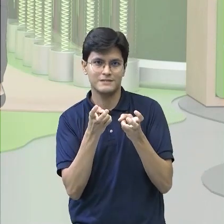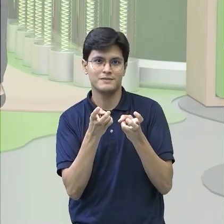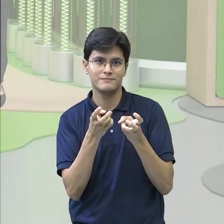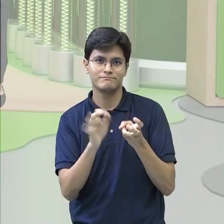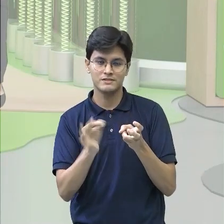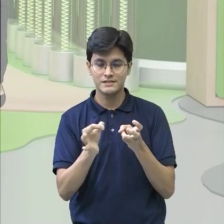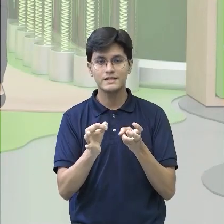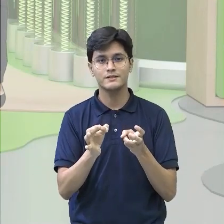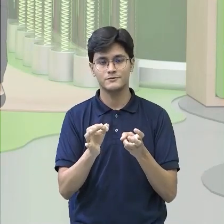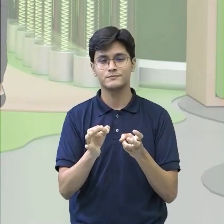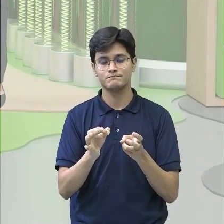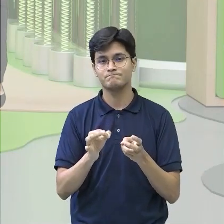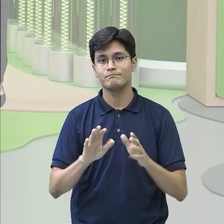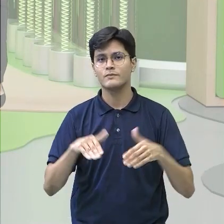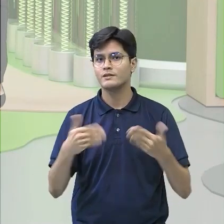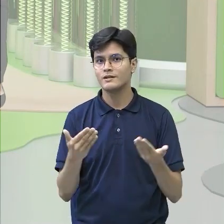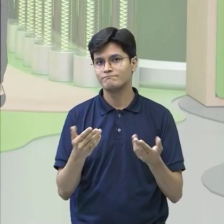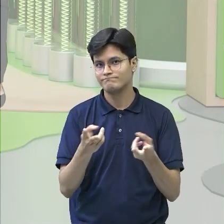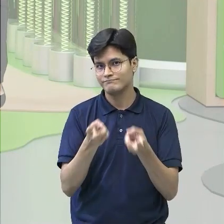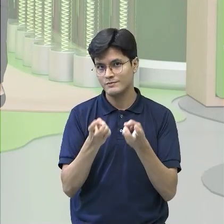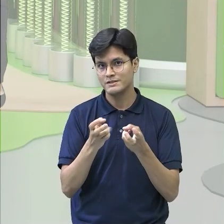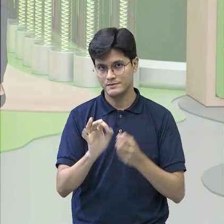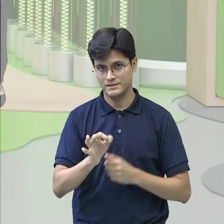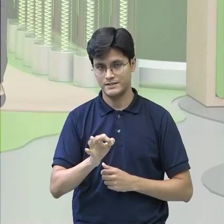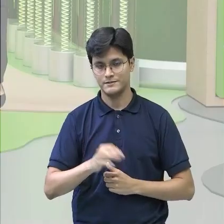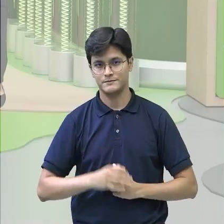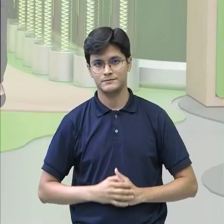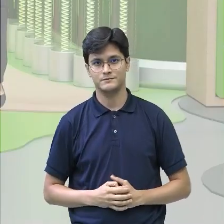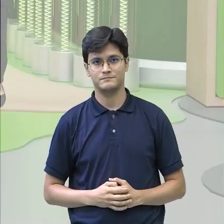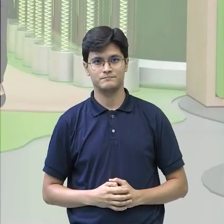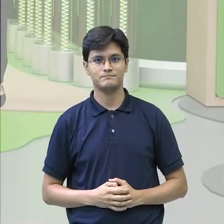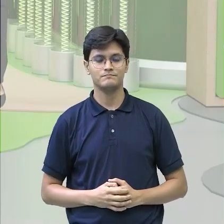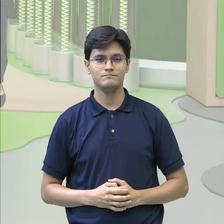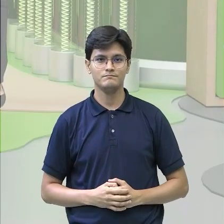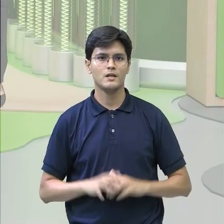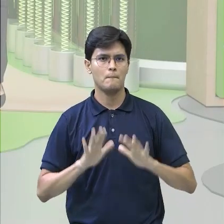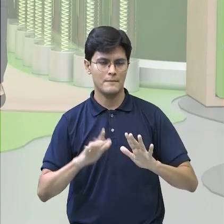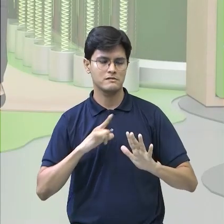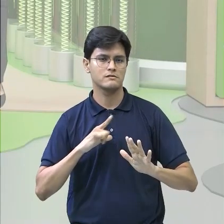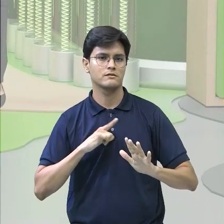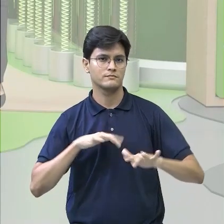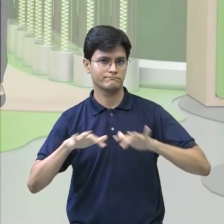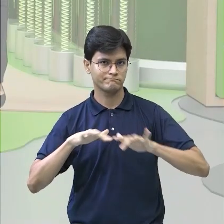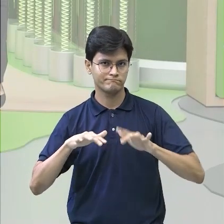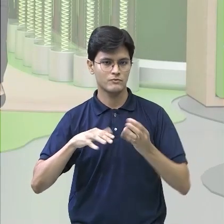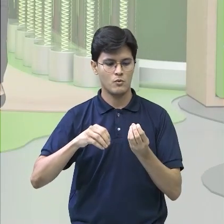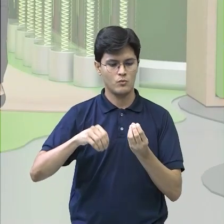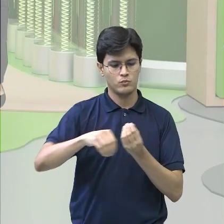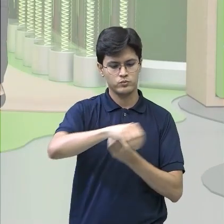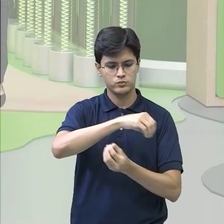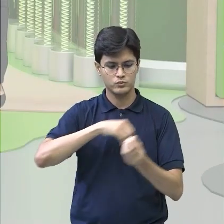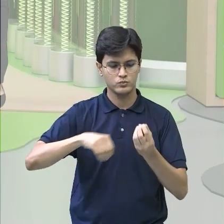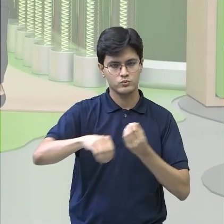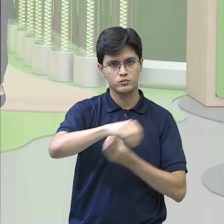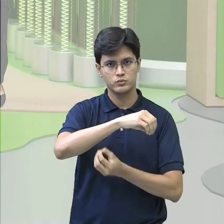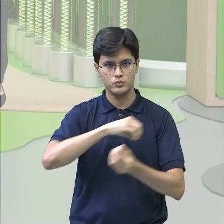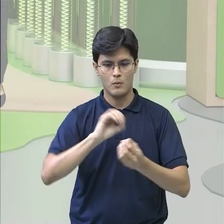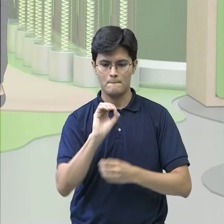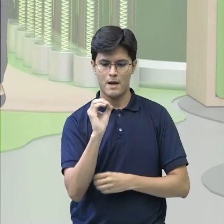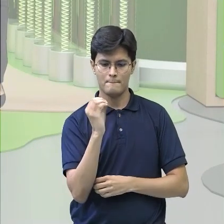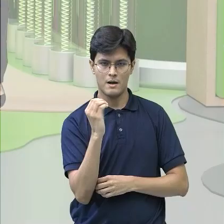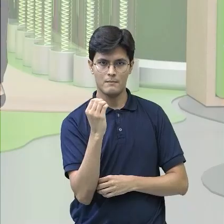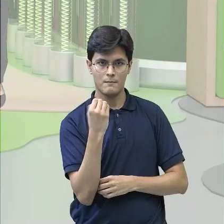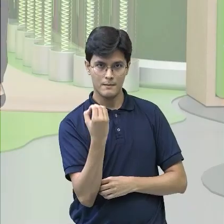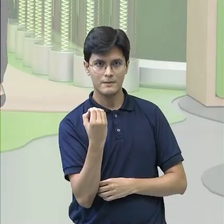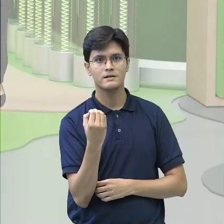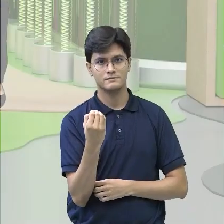gravidade, então a gente não percebe mesmo que ele está em movimento. É semelhante nós estarmos dentro daquele automóvel lá que a gente